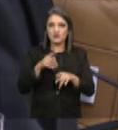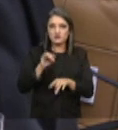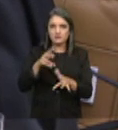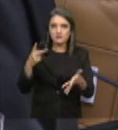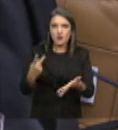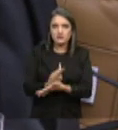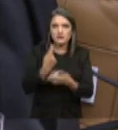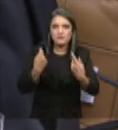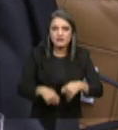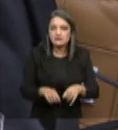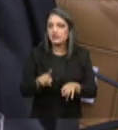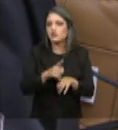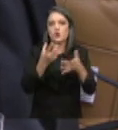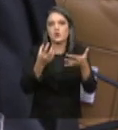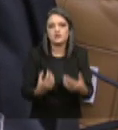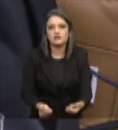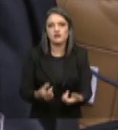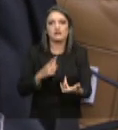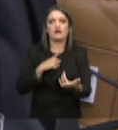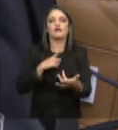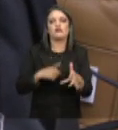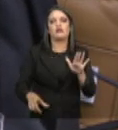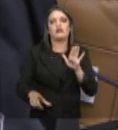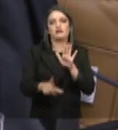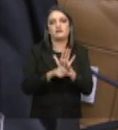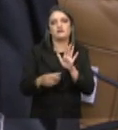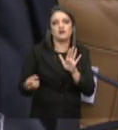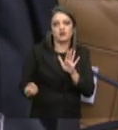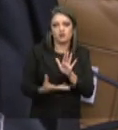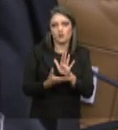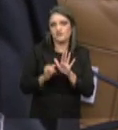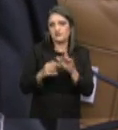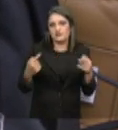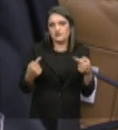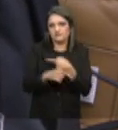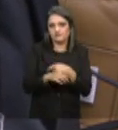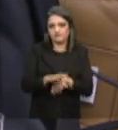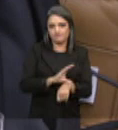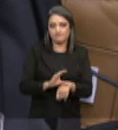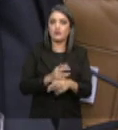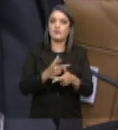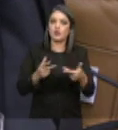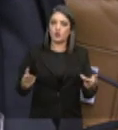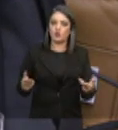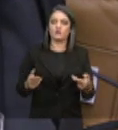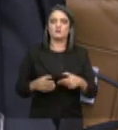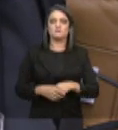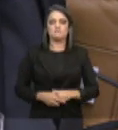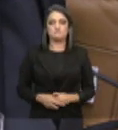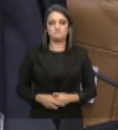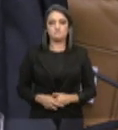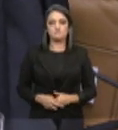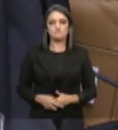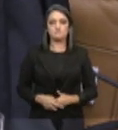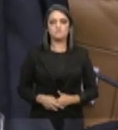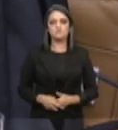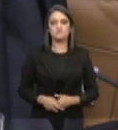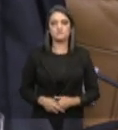recusar a aplicação às normas e aos atos violadores de texto constitucionais